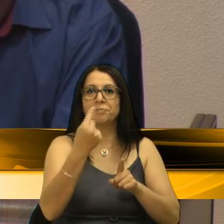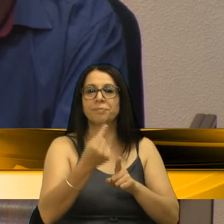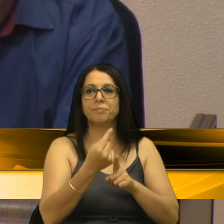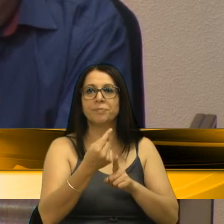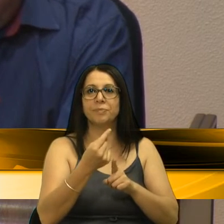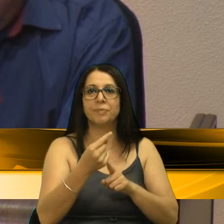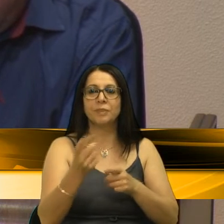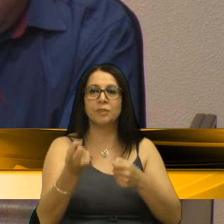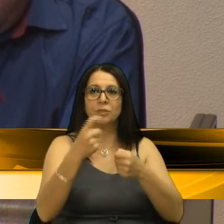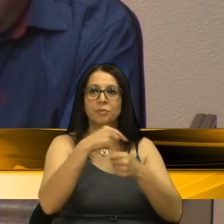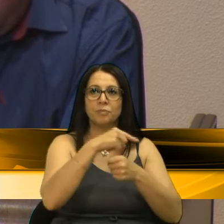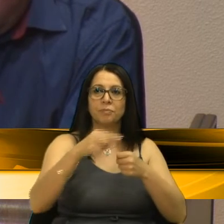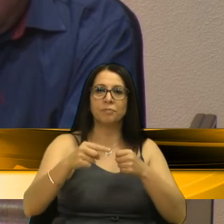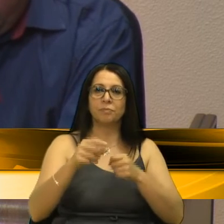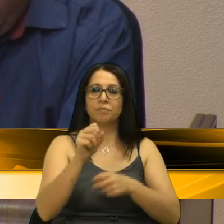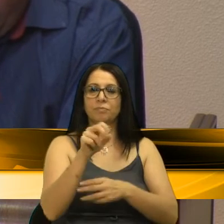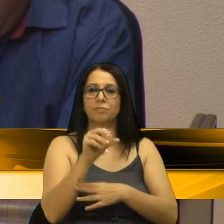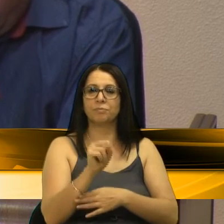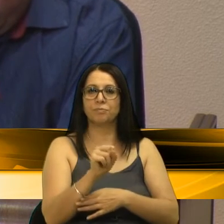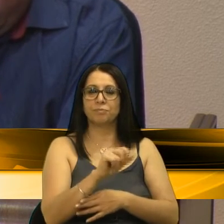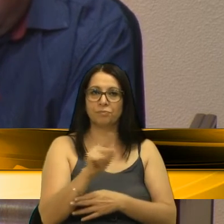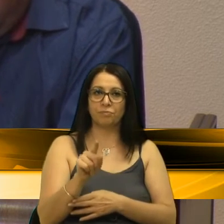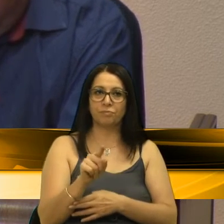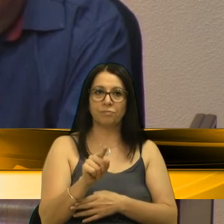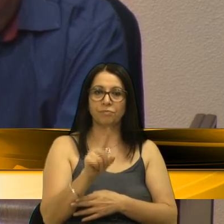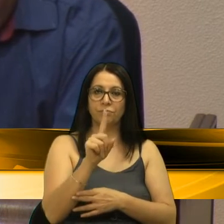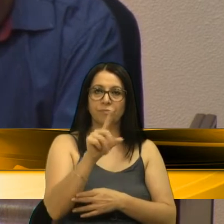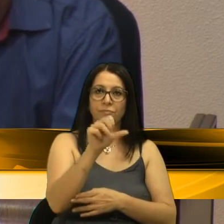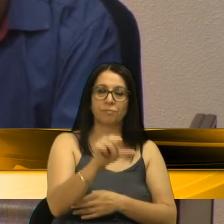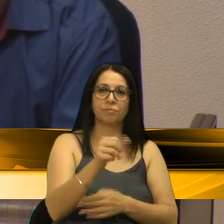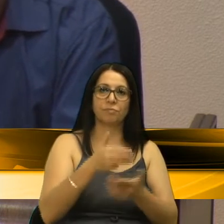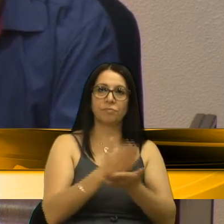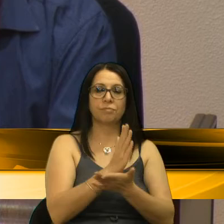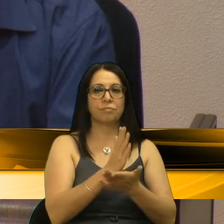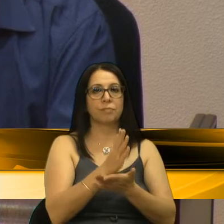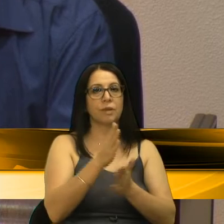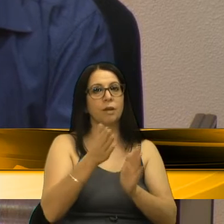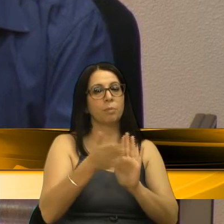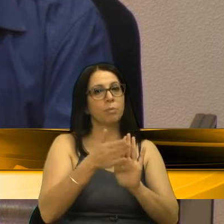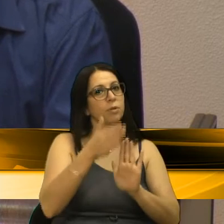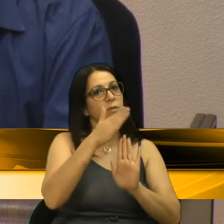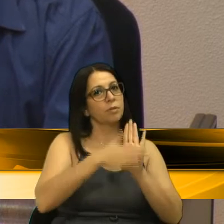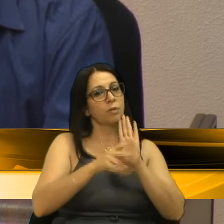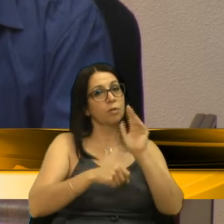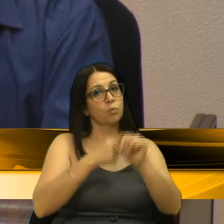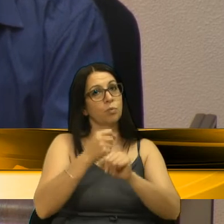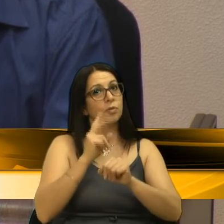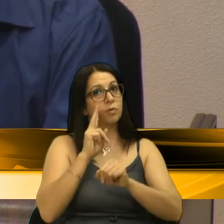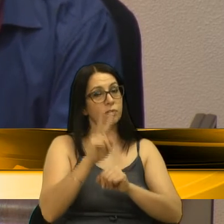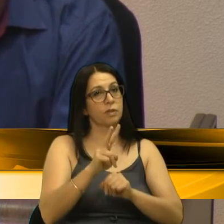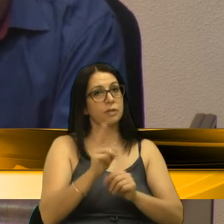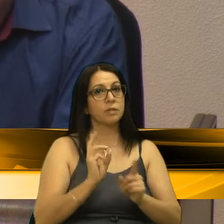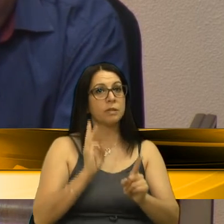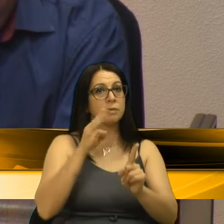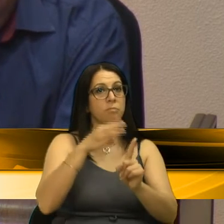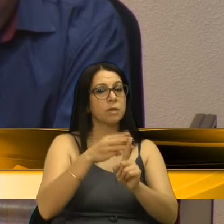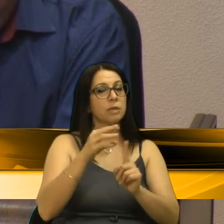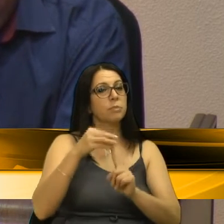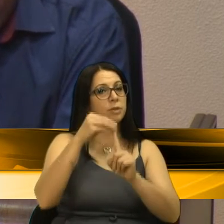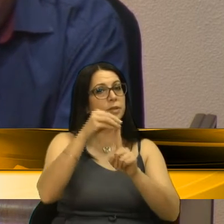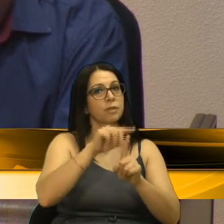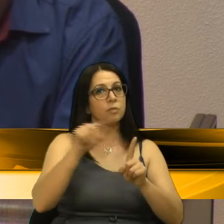convênios do SUS, com o SUS. 19, aprovar a proposta orçamentária anual de saúde, tendo em vista as metas e prioridades estabelecidas da Lei